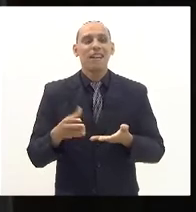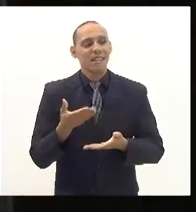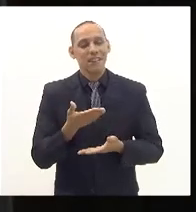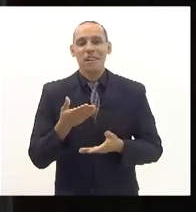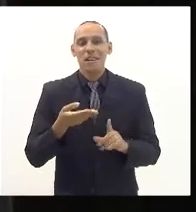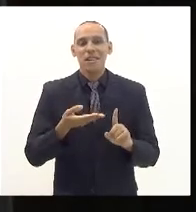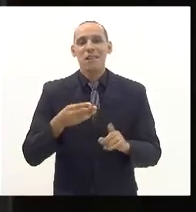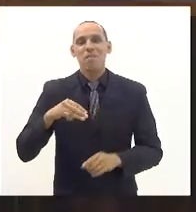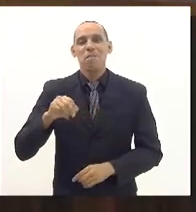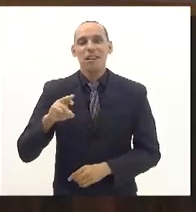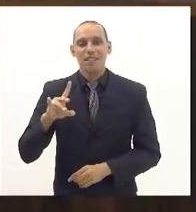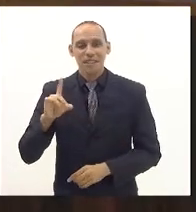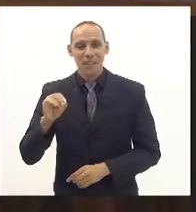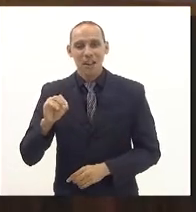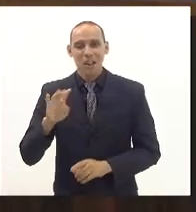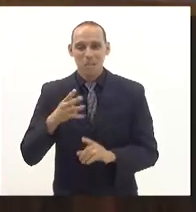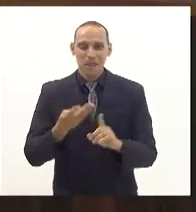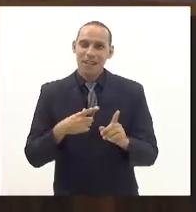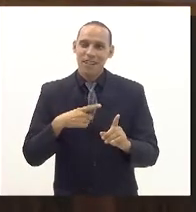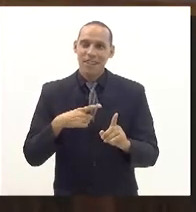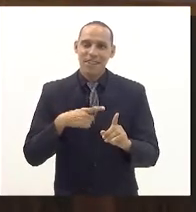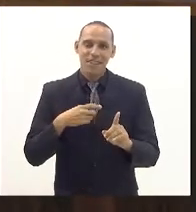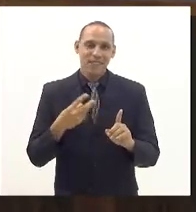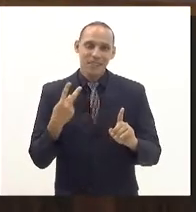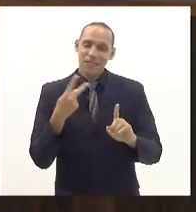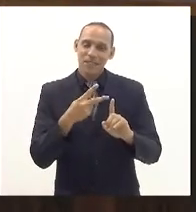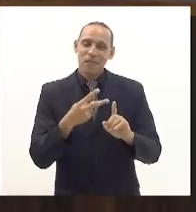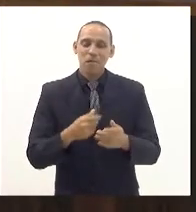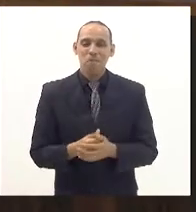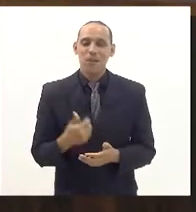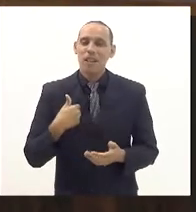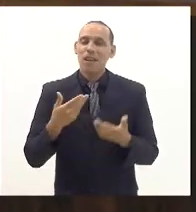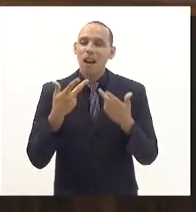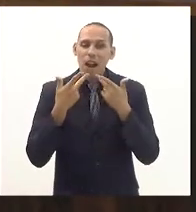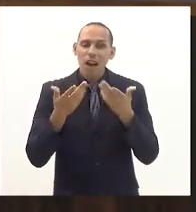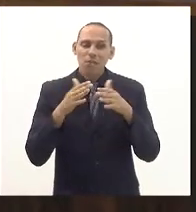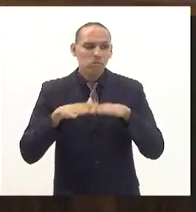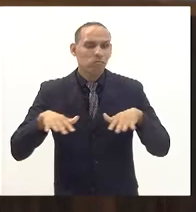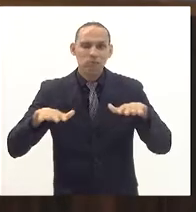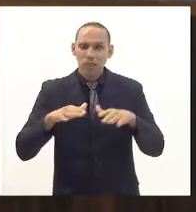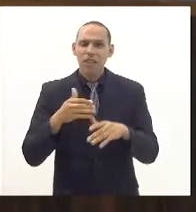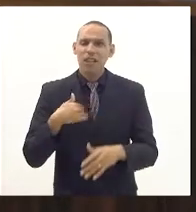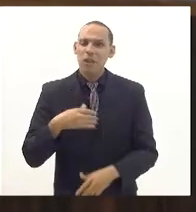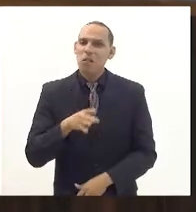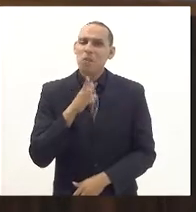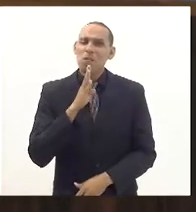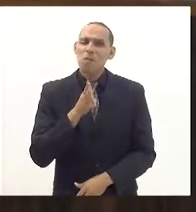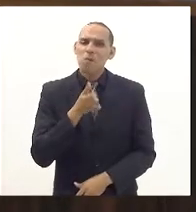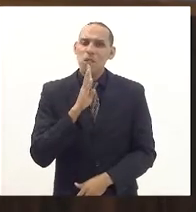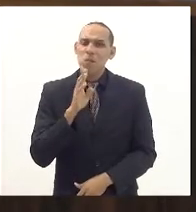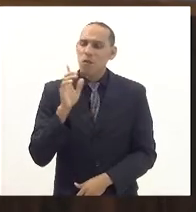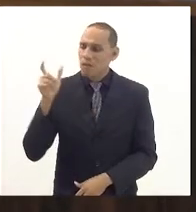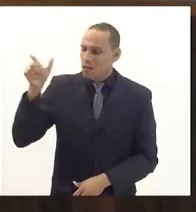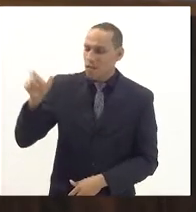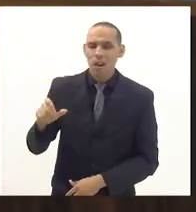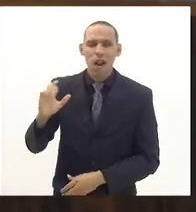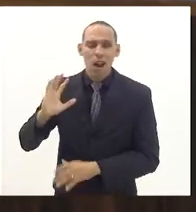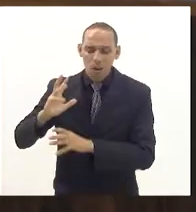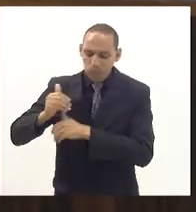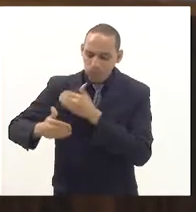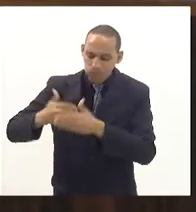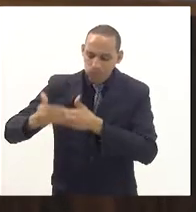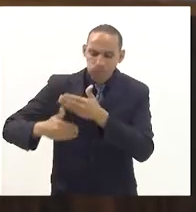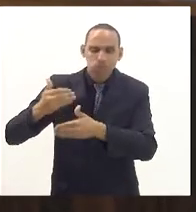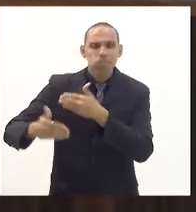homenagem que o nosso Presidente está fazendo a você eu queria dizer a todos os presentes que conheço a carreira de Marcelo há